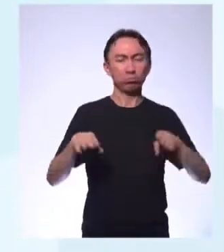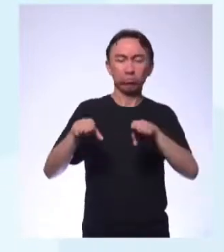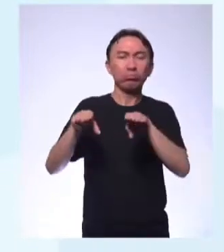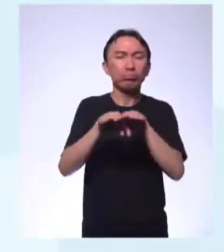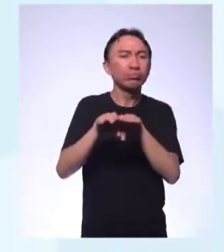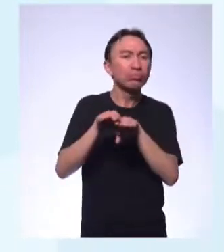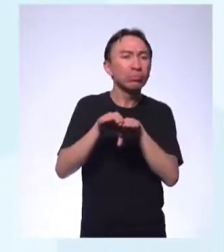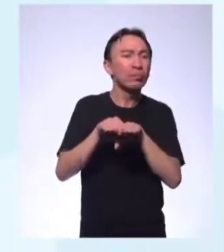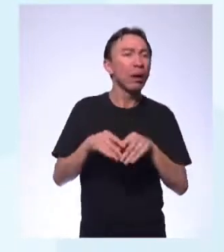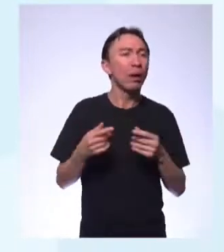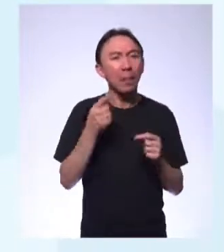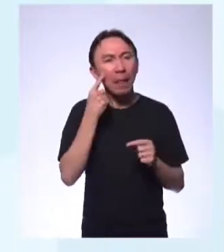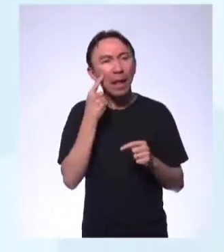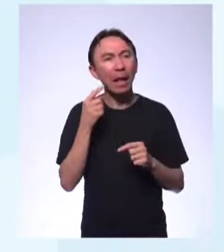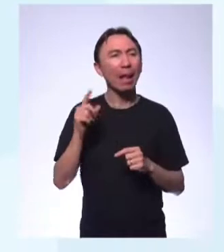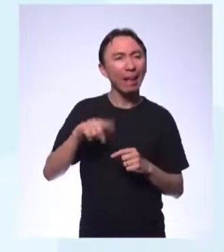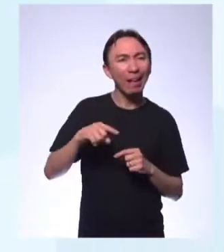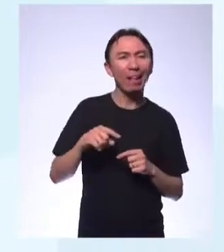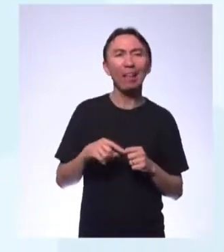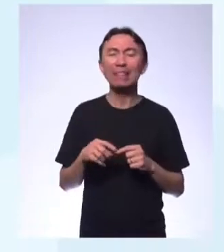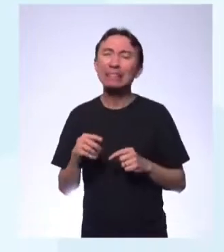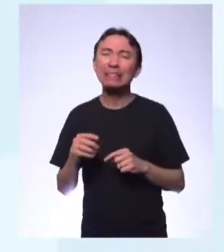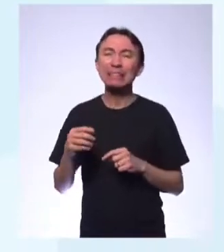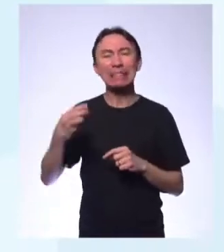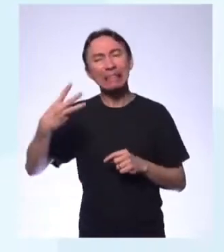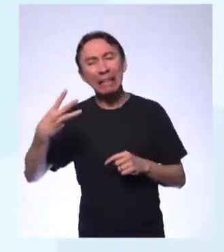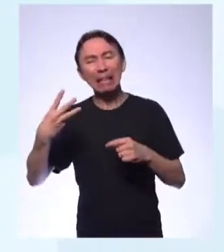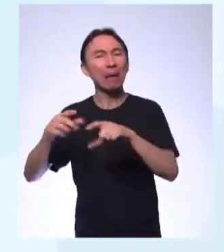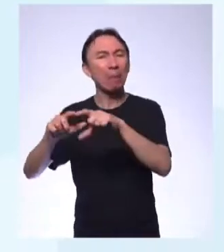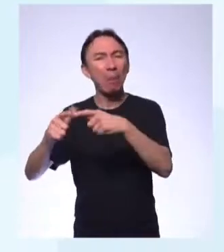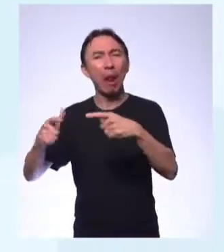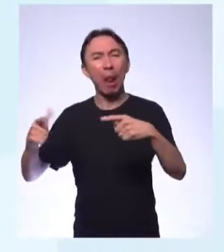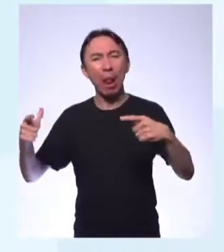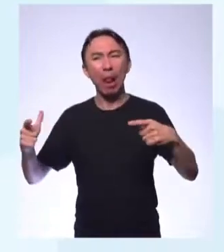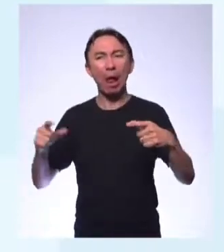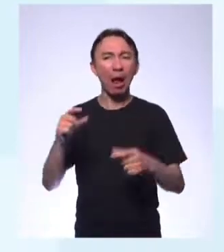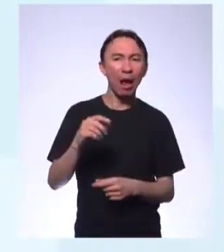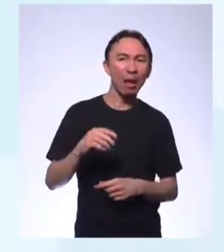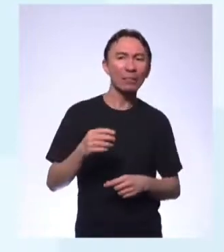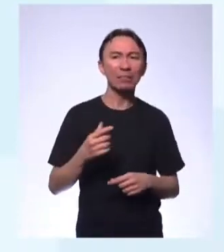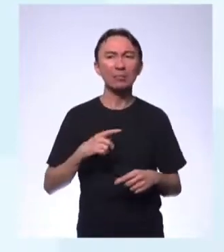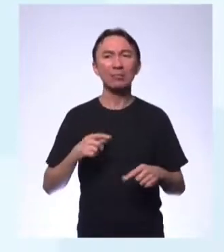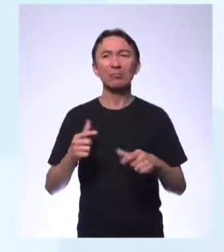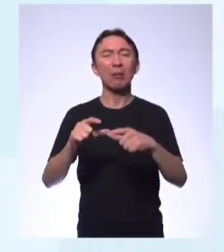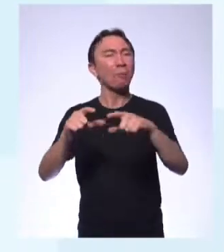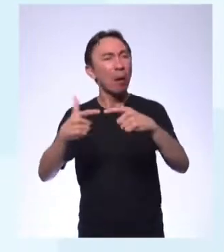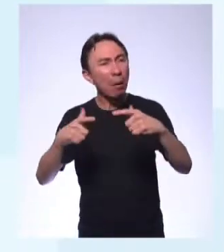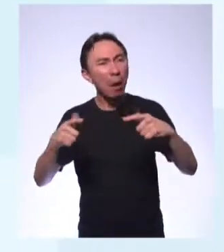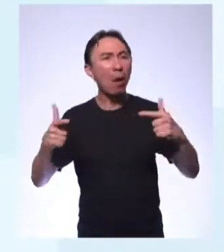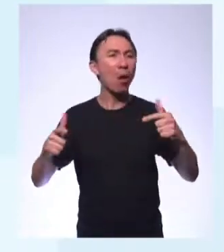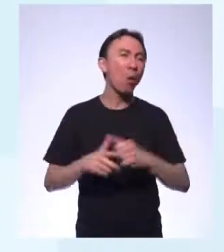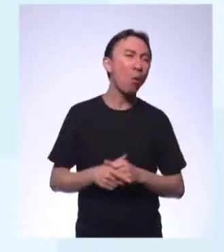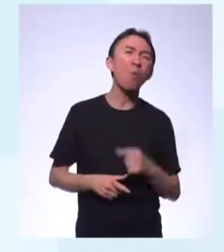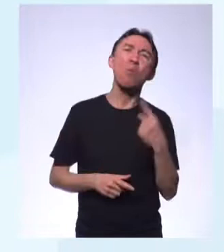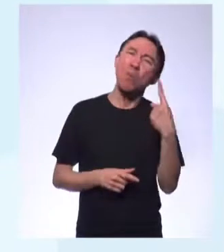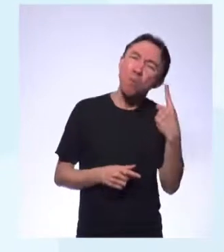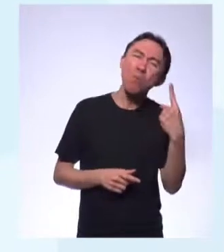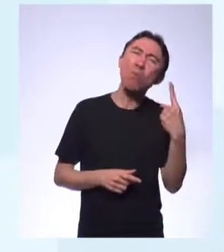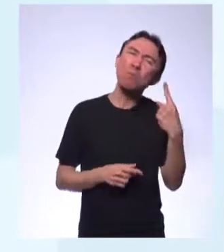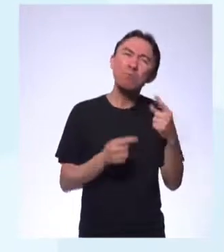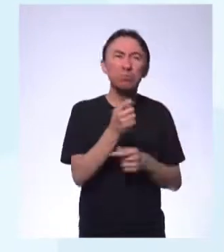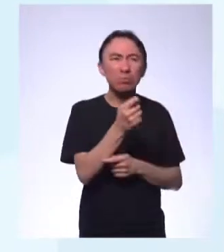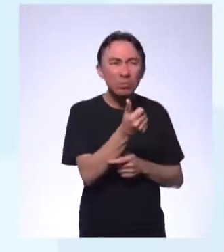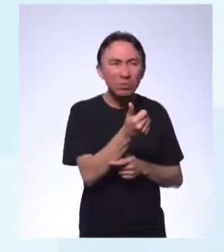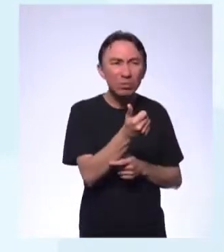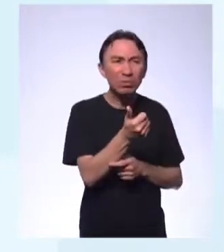3. Interessante, Interessante. né? Imparcial, a Outros gente números aparecem. 1, aparece. 3, 1, 4, o 2 pouco. O 2.